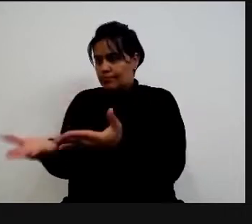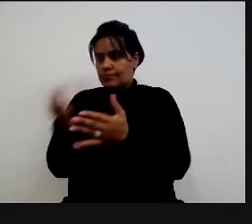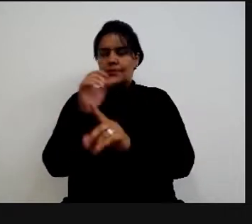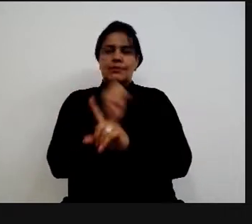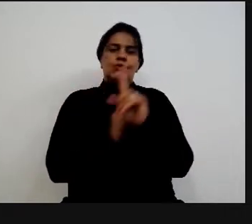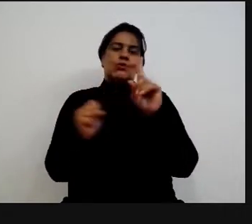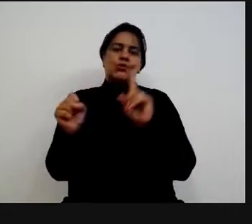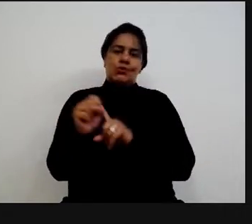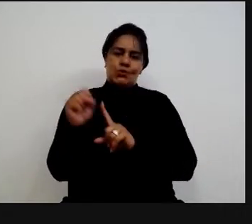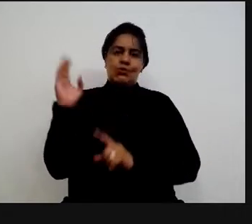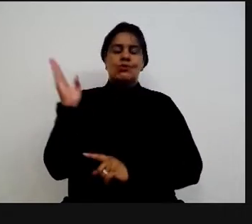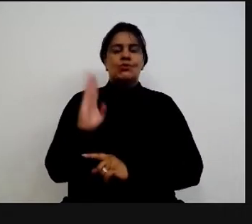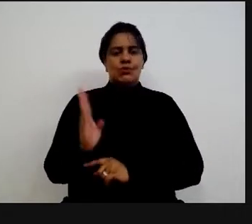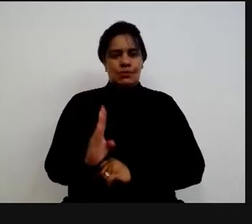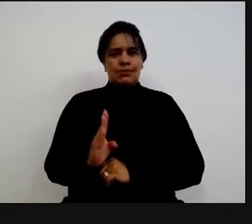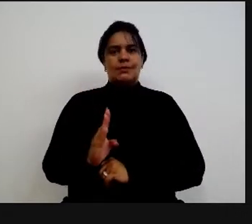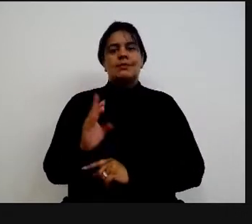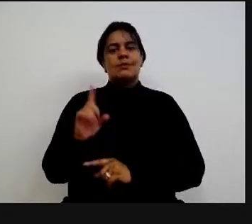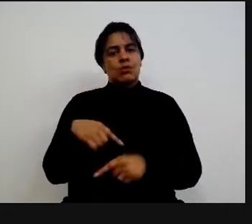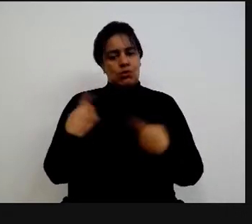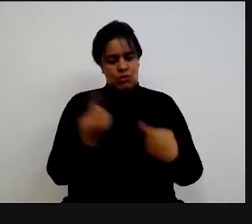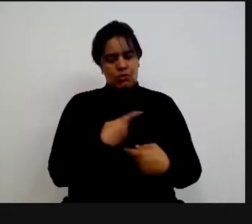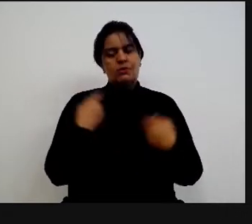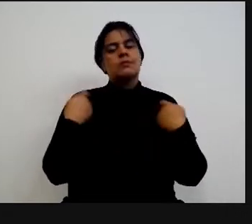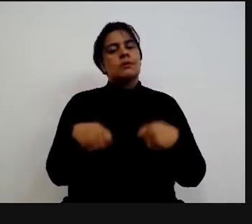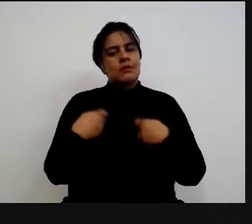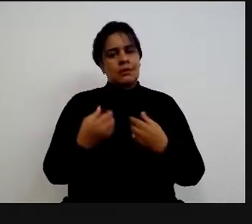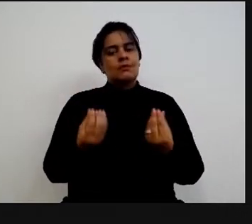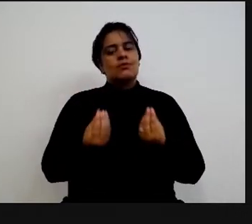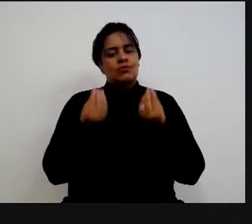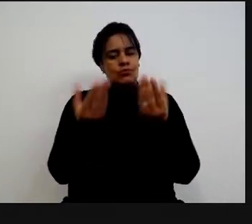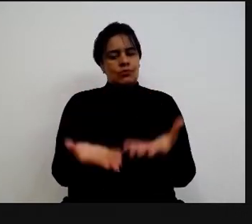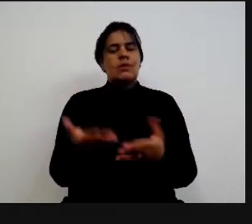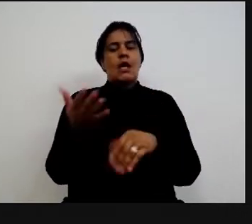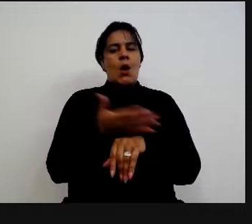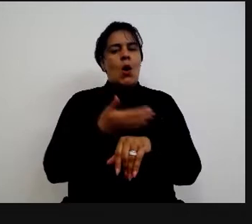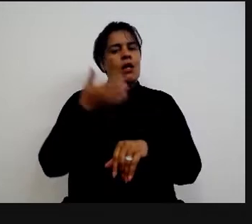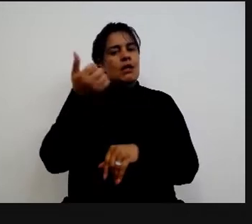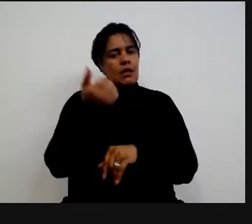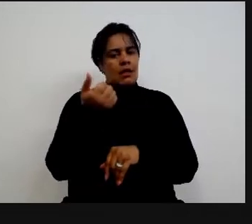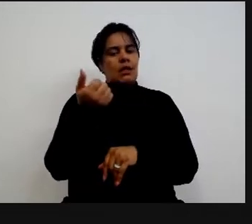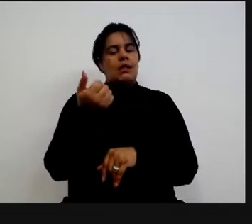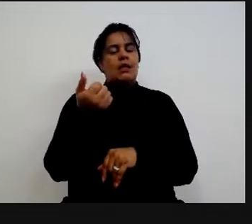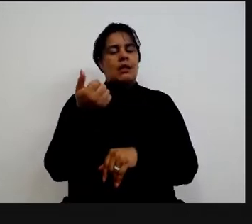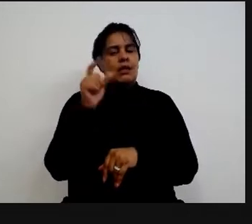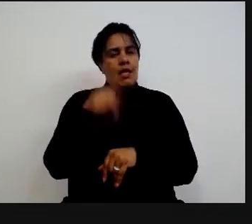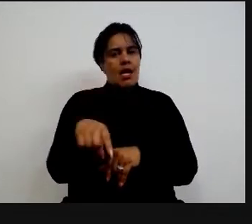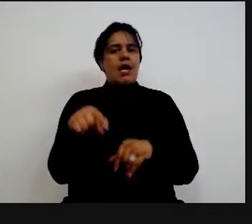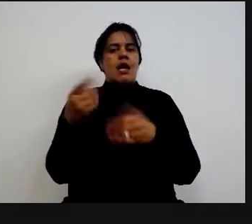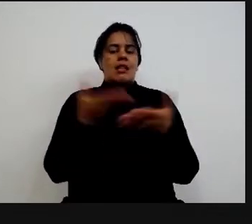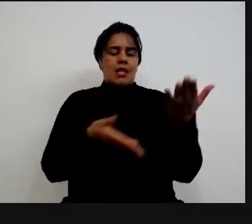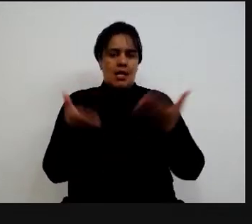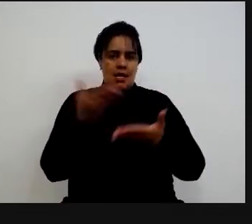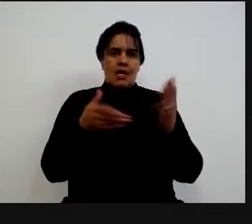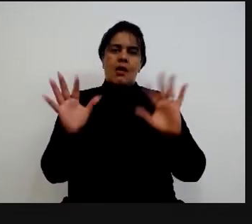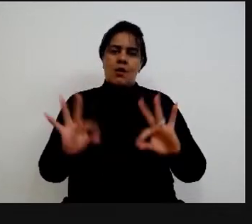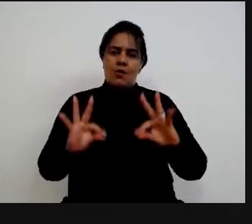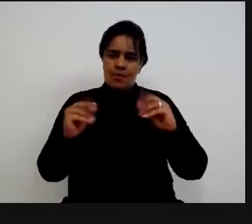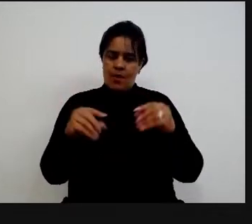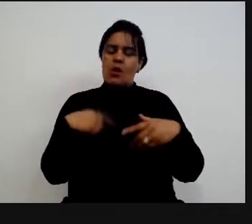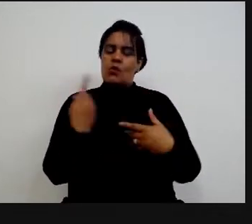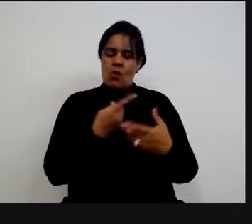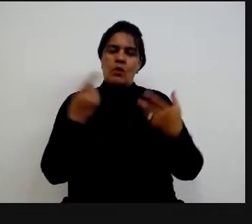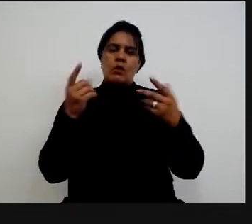reflete muito do atendimento que a gente presta e a gente tem que prestar o melhor atendimento possível. E nós somos reconhecidos por isso também, né? Pela forma de